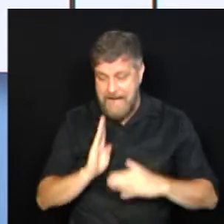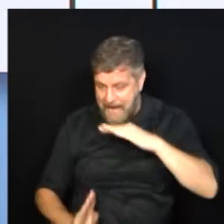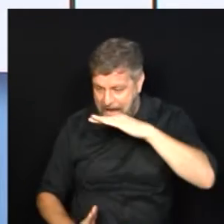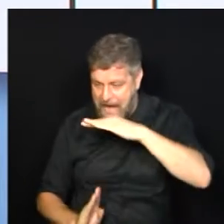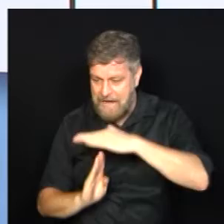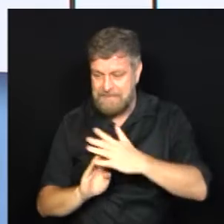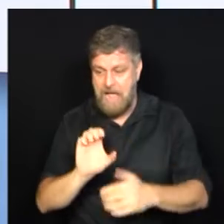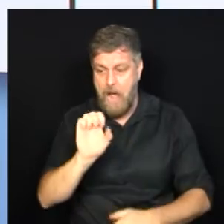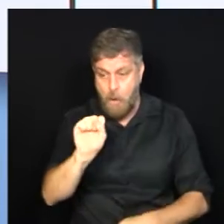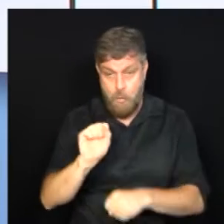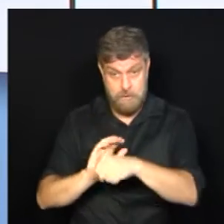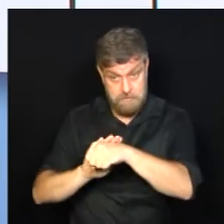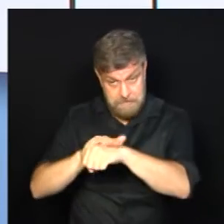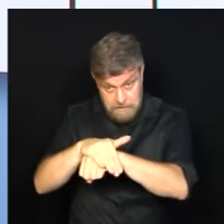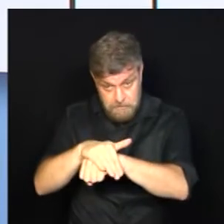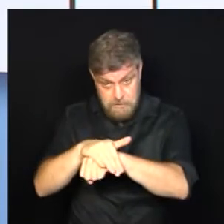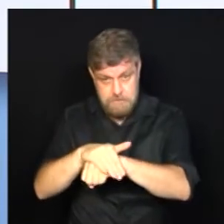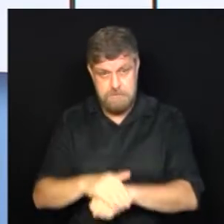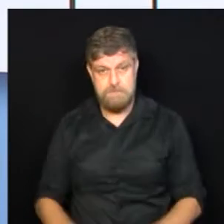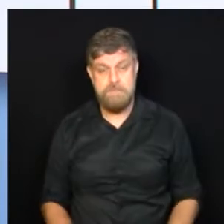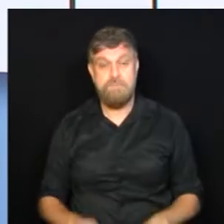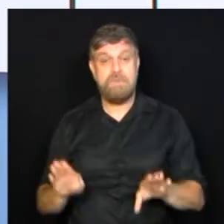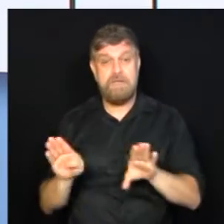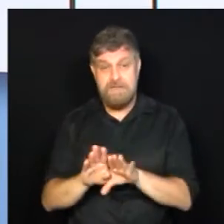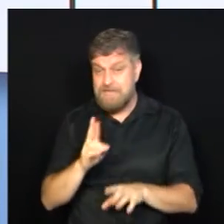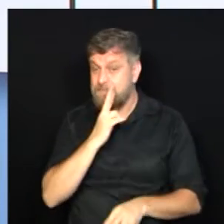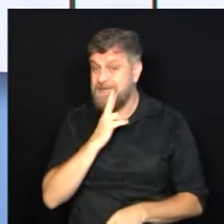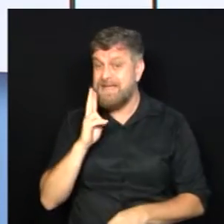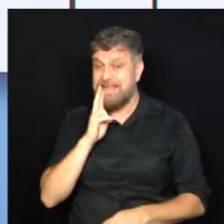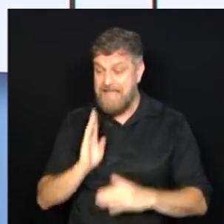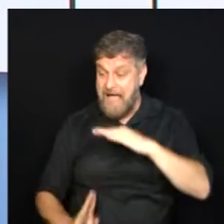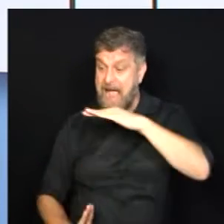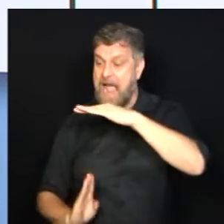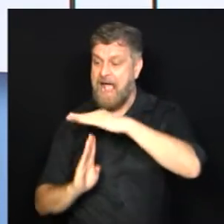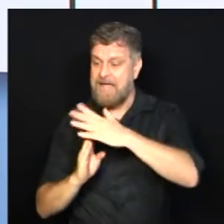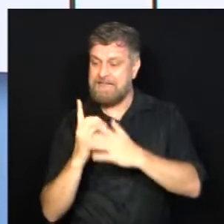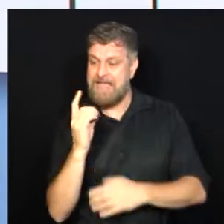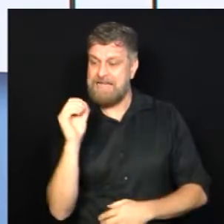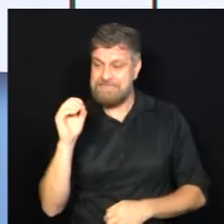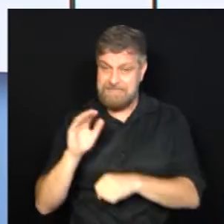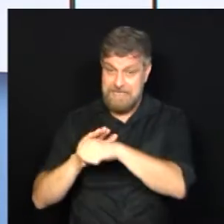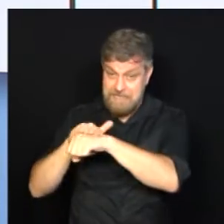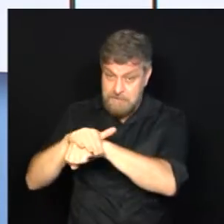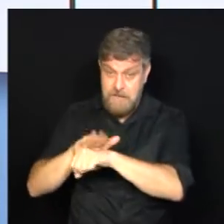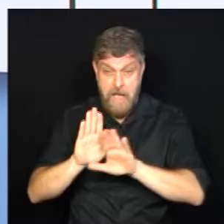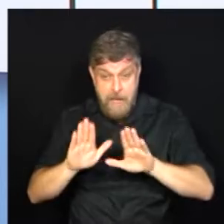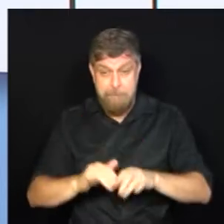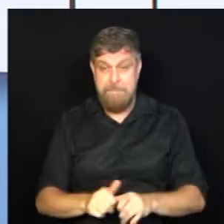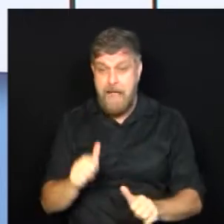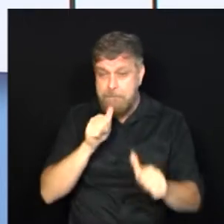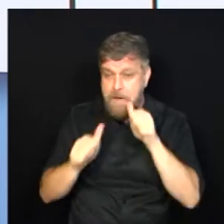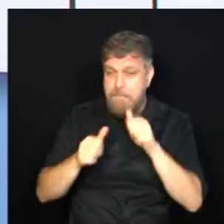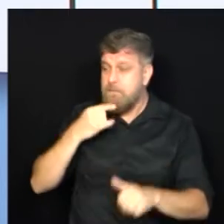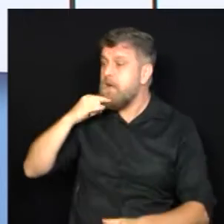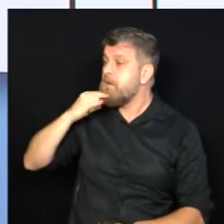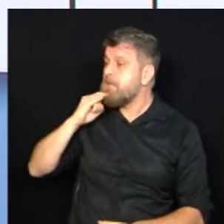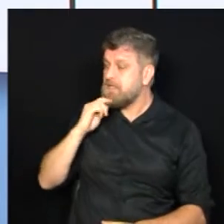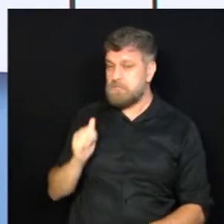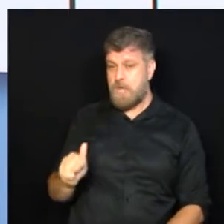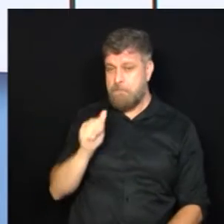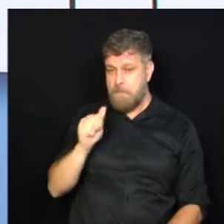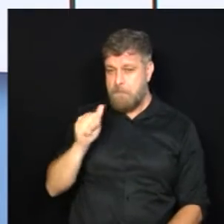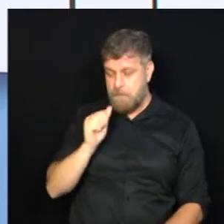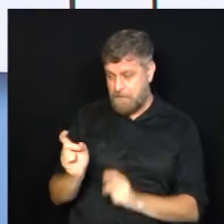8 horas da noite e também os restaurantes até às 10. No entanto, a venda de bebidas alcoólicas